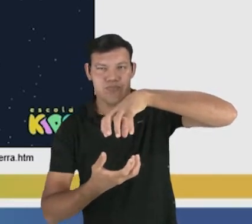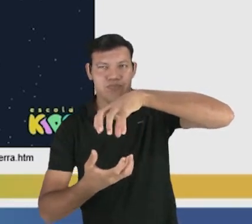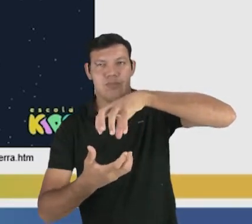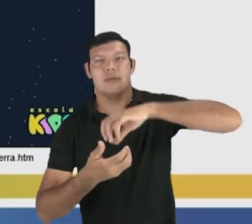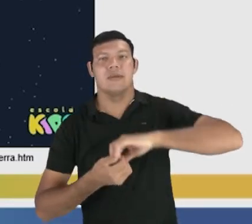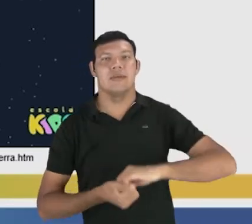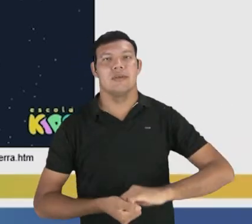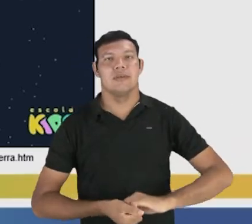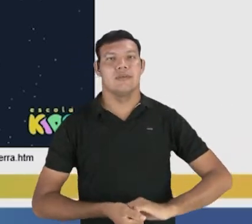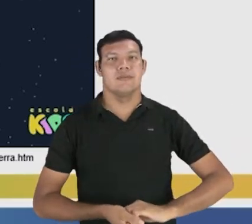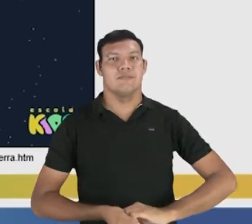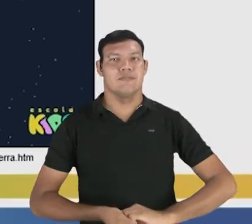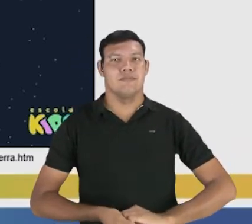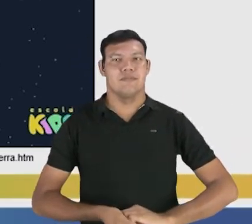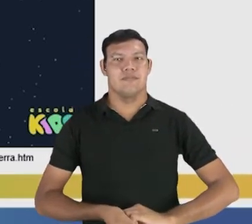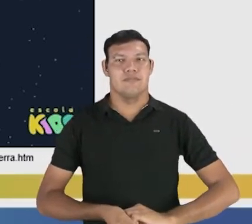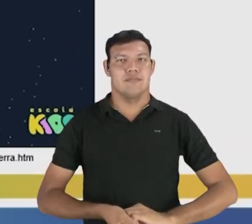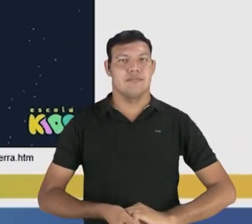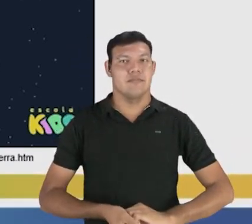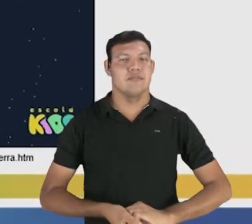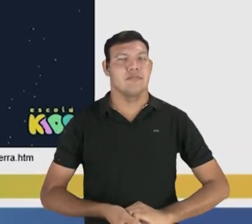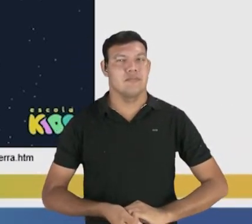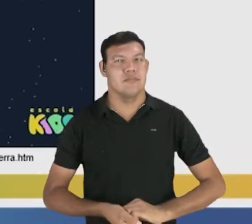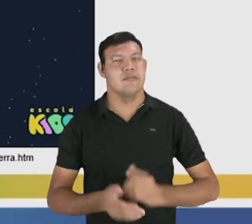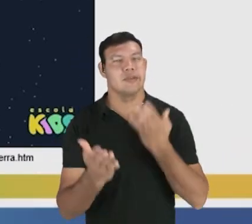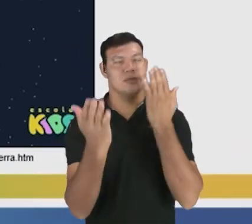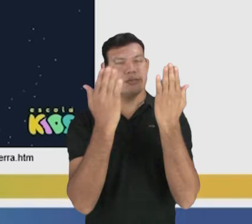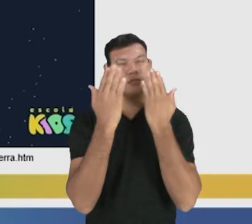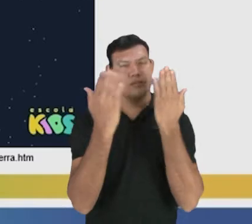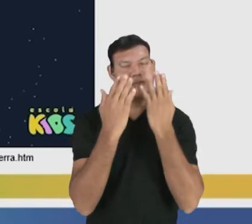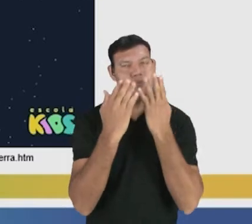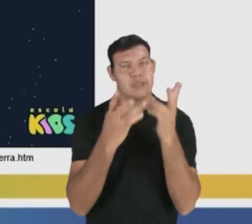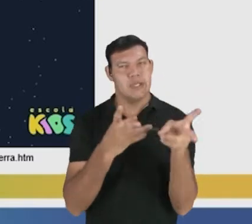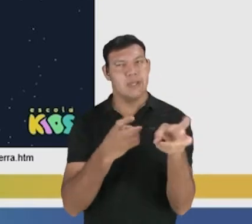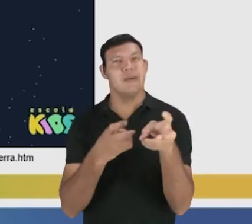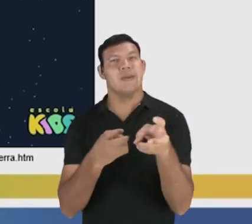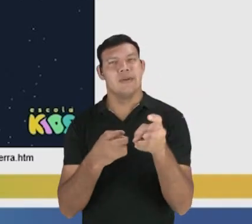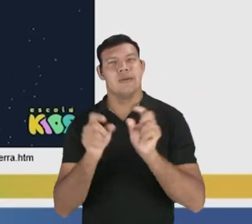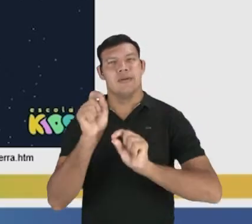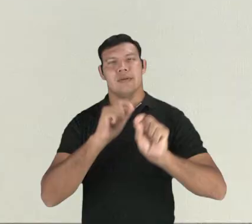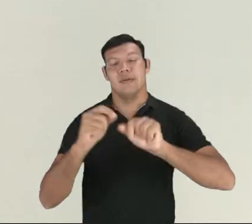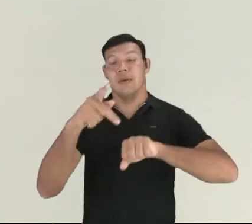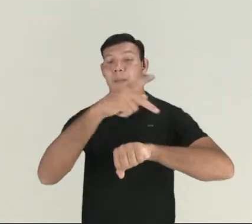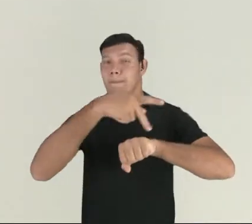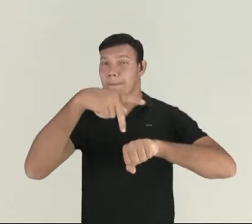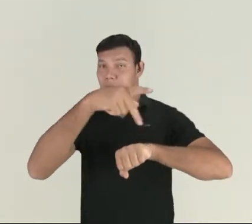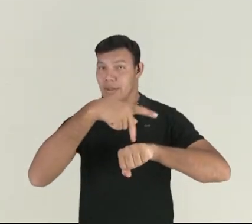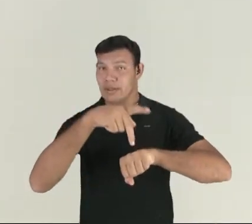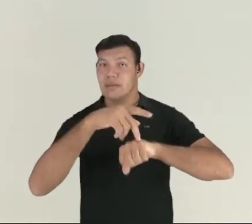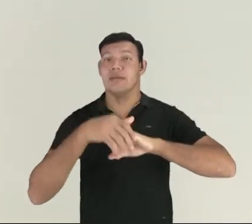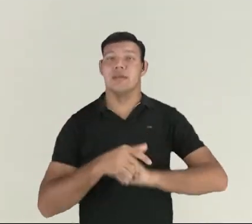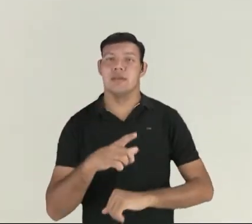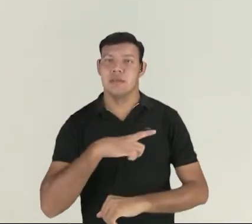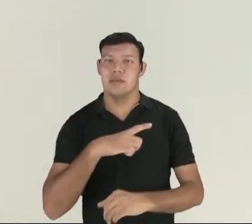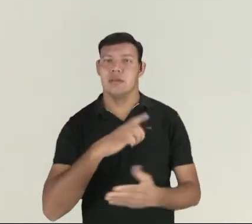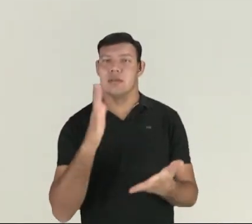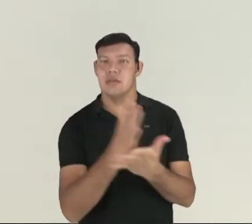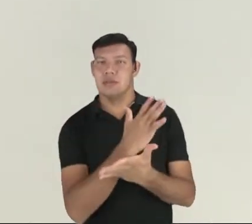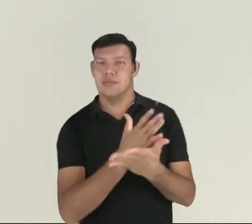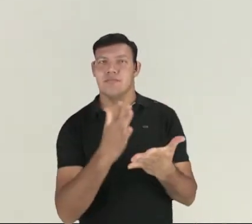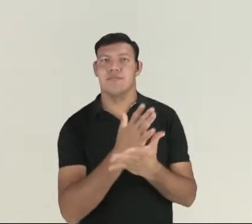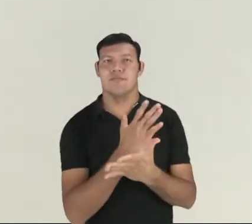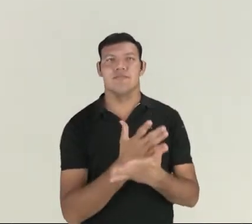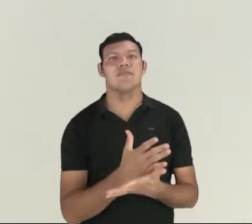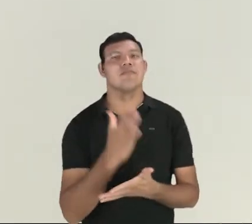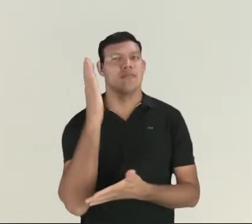dia passa a ser noite. A gente vê essa comparação até com os países, né? Existem alguns países que a